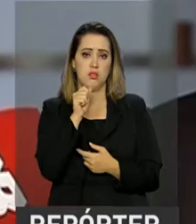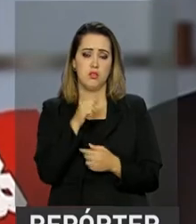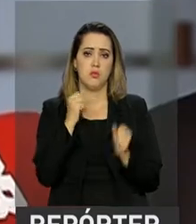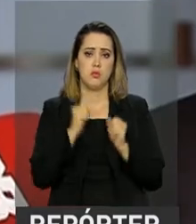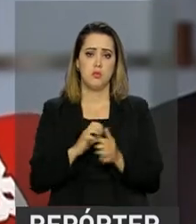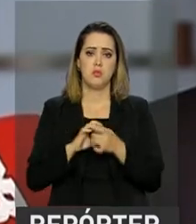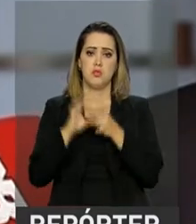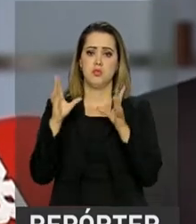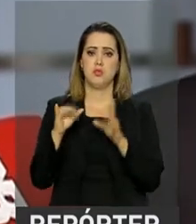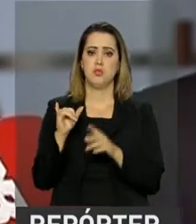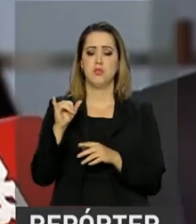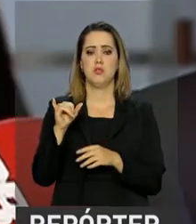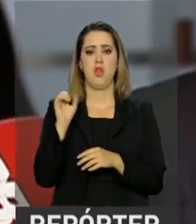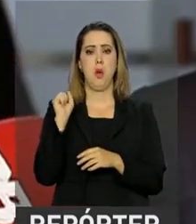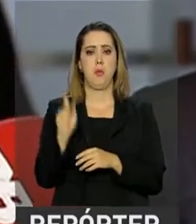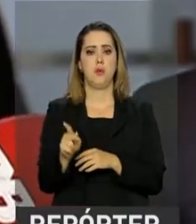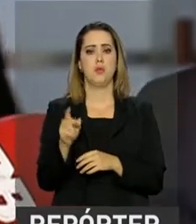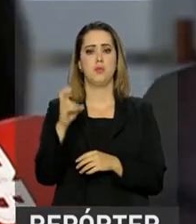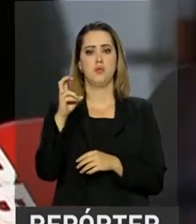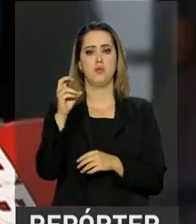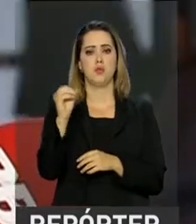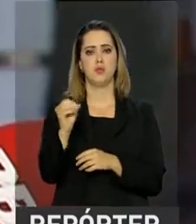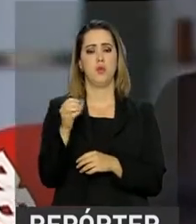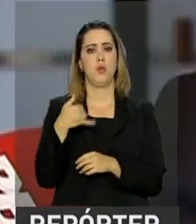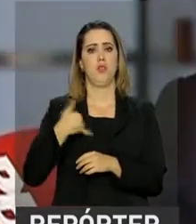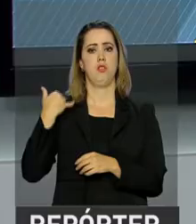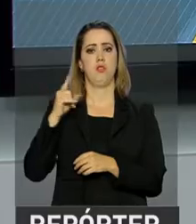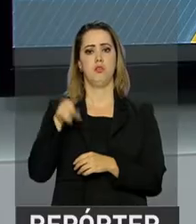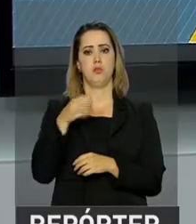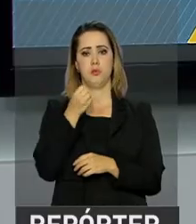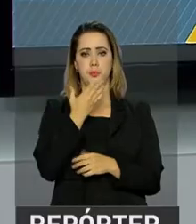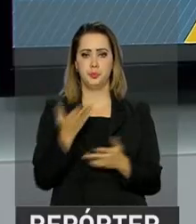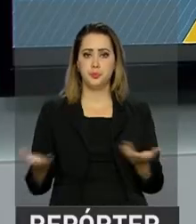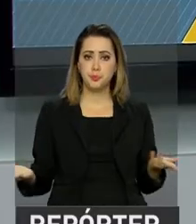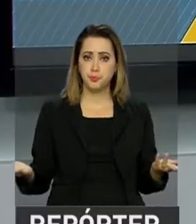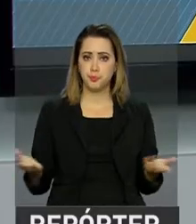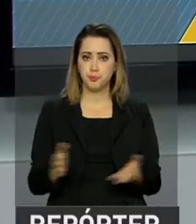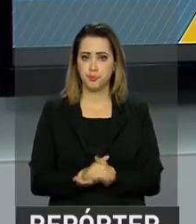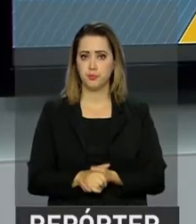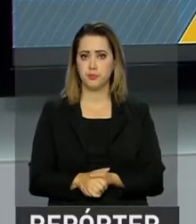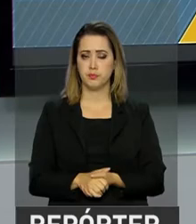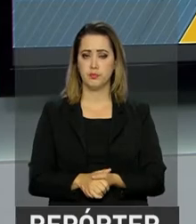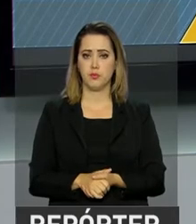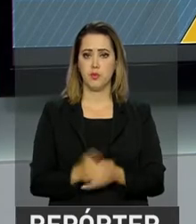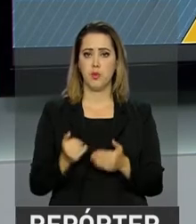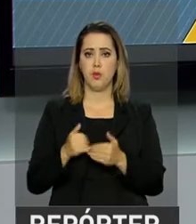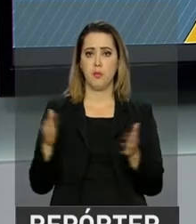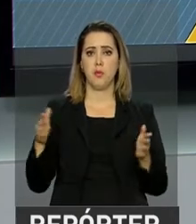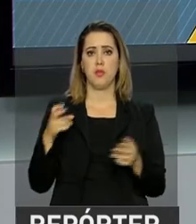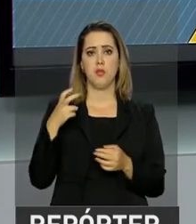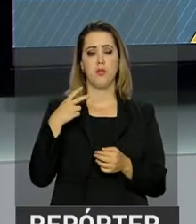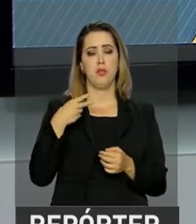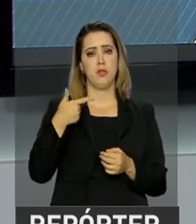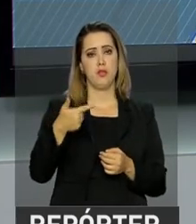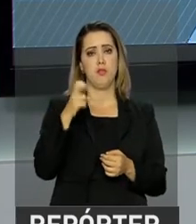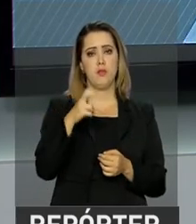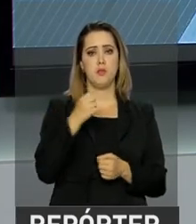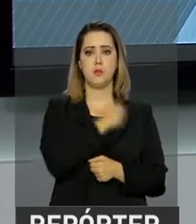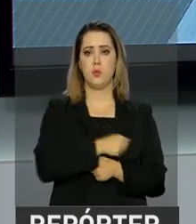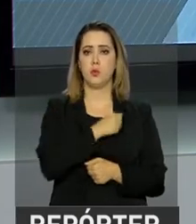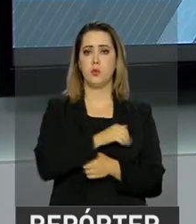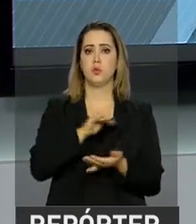permitir que todo mundo se aposentasse aos 50 anos de idade. Tá bom. Estão abertas até 25 de agosto